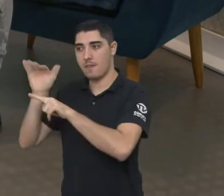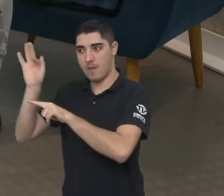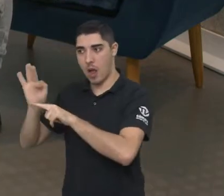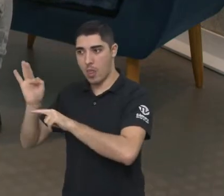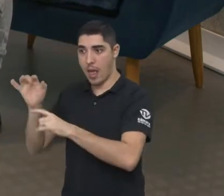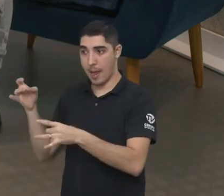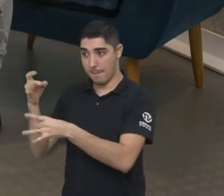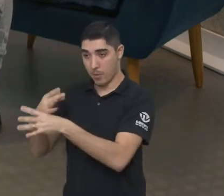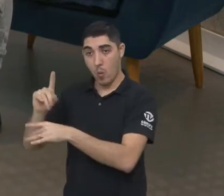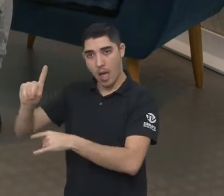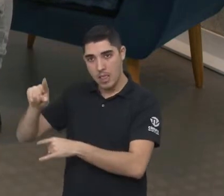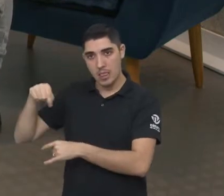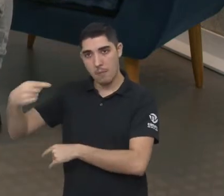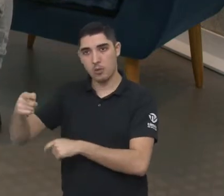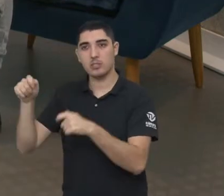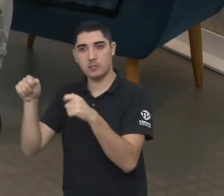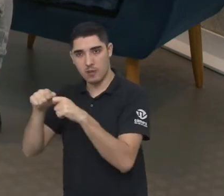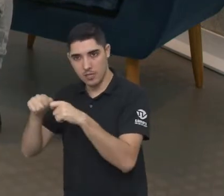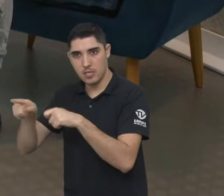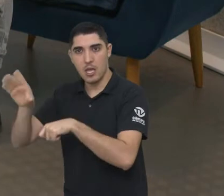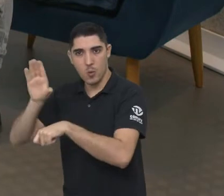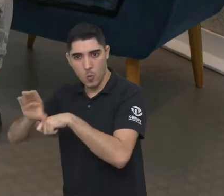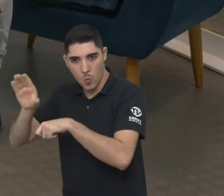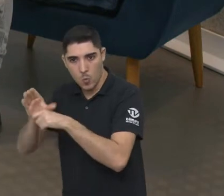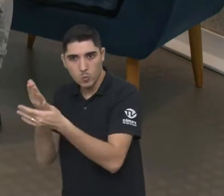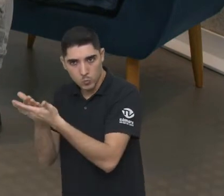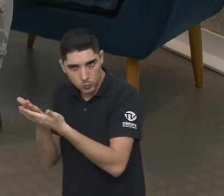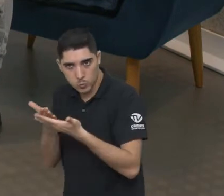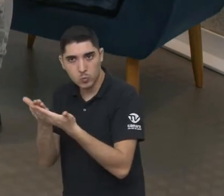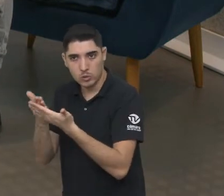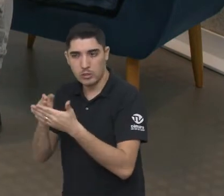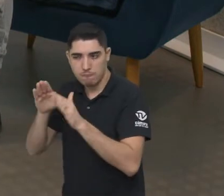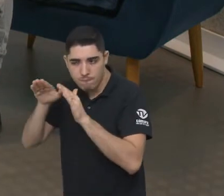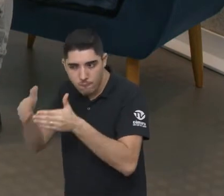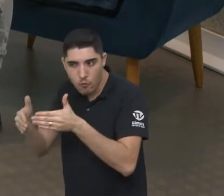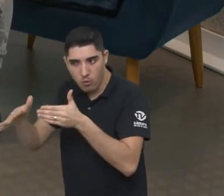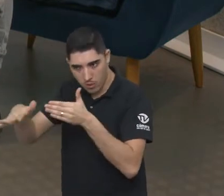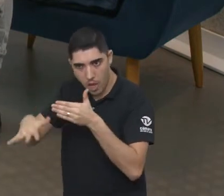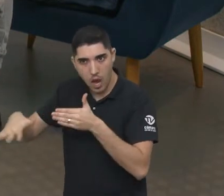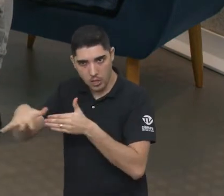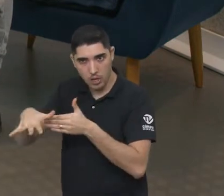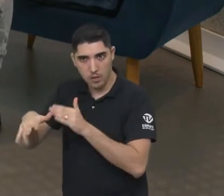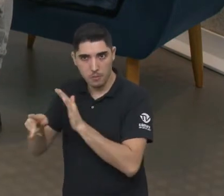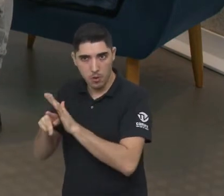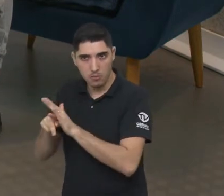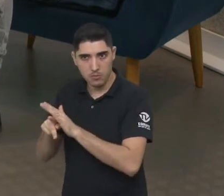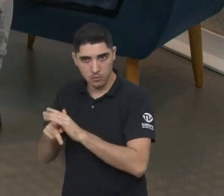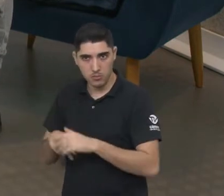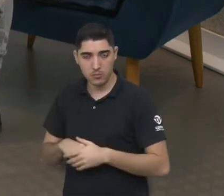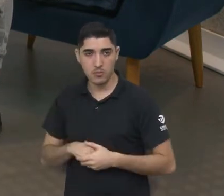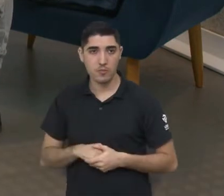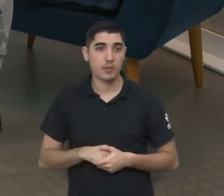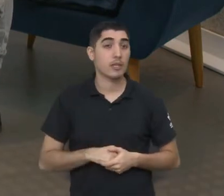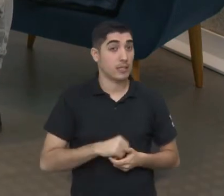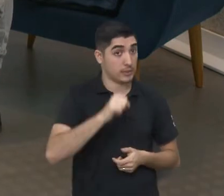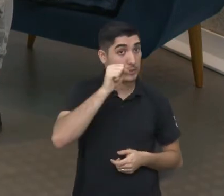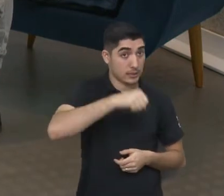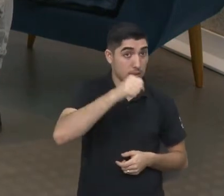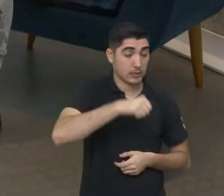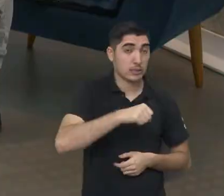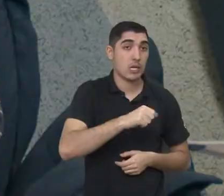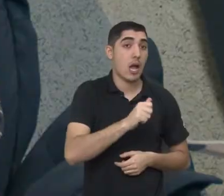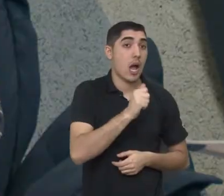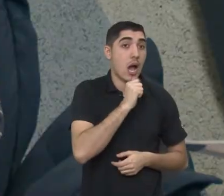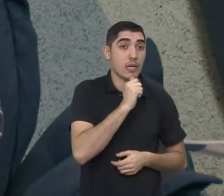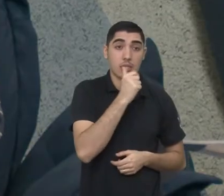você sai da faculdade, se aprofundar nesse termo? Boa. Existe especialização dentro dessa sensação em específico? Sim,